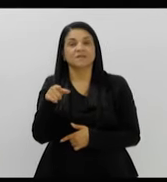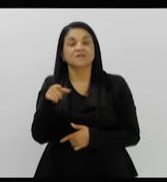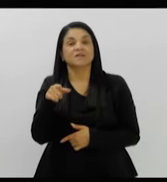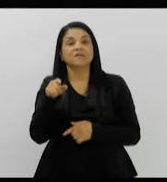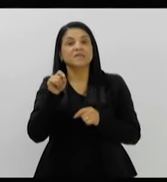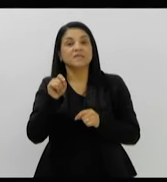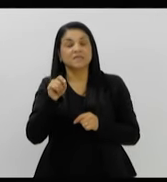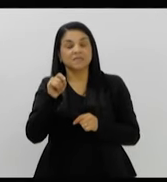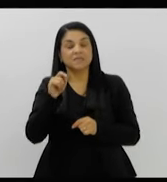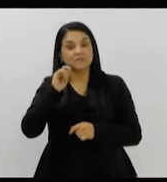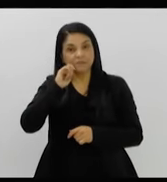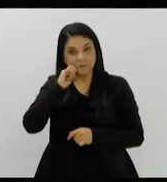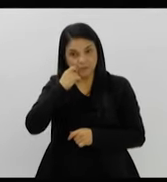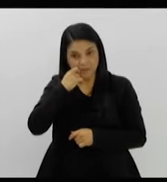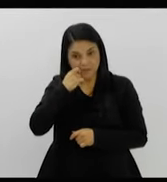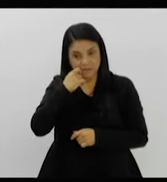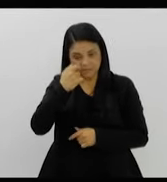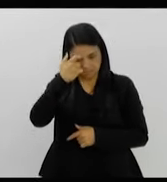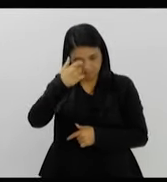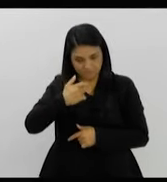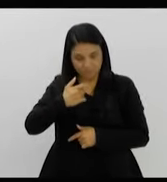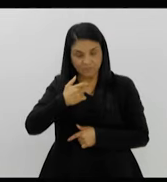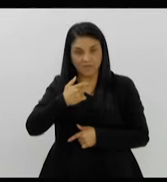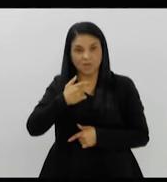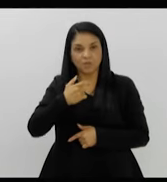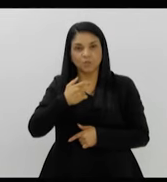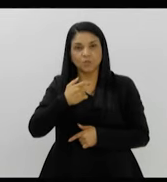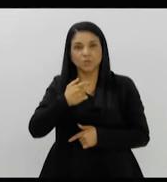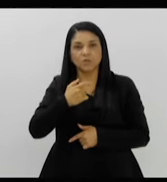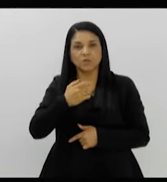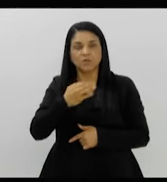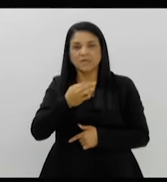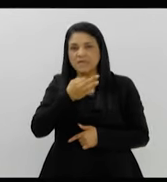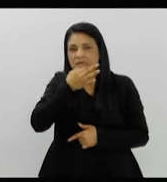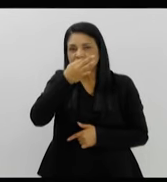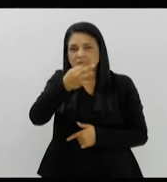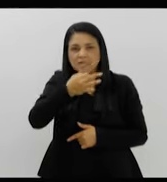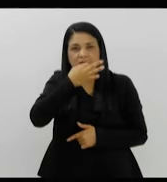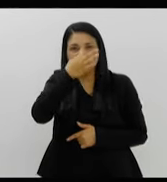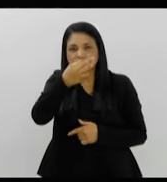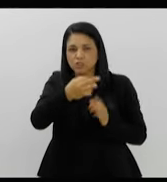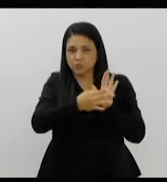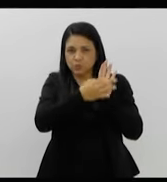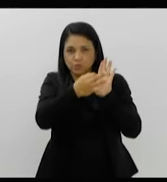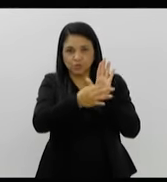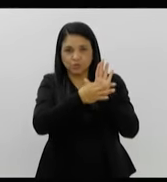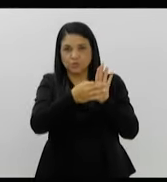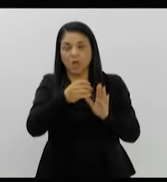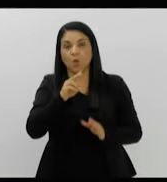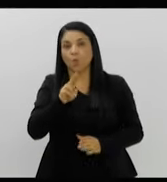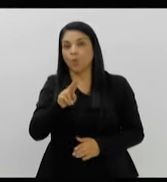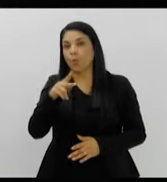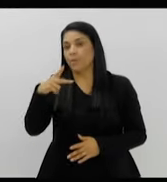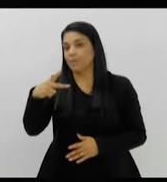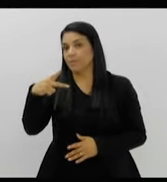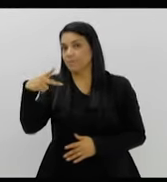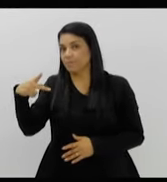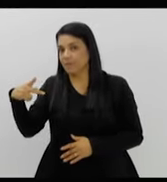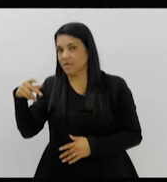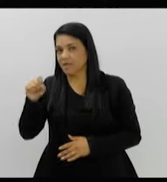ele era um crítico das PS mas era um crítico